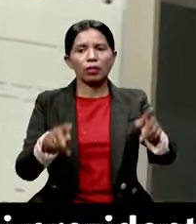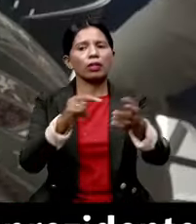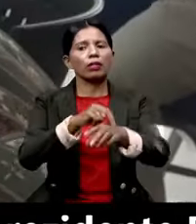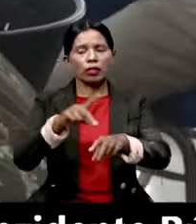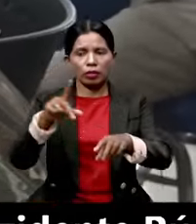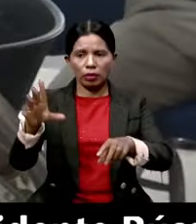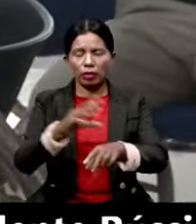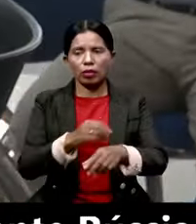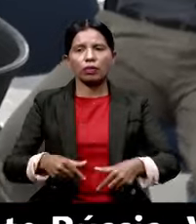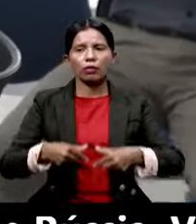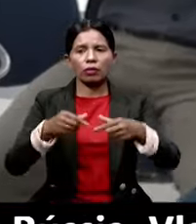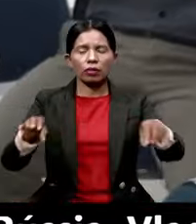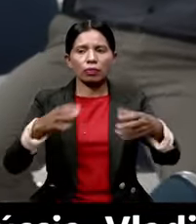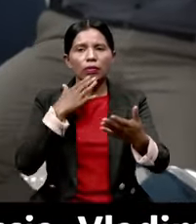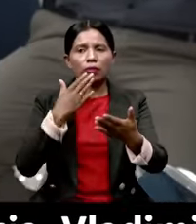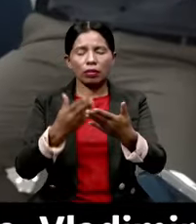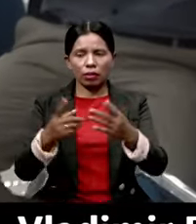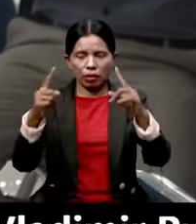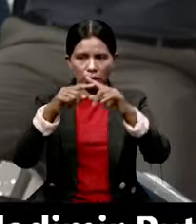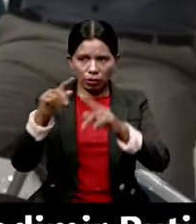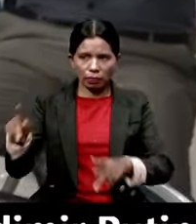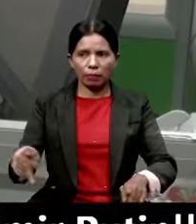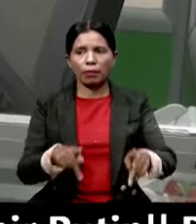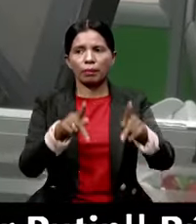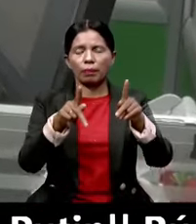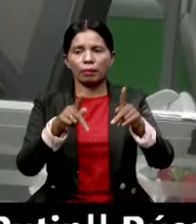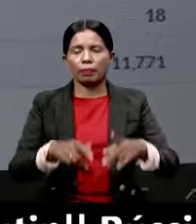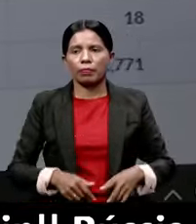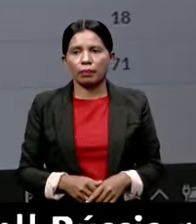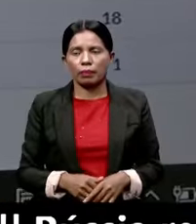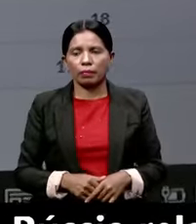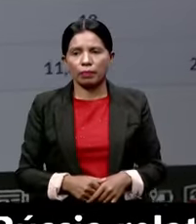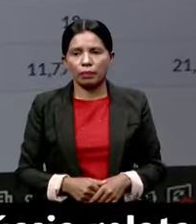onde presta serviço de acolhimento ao público. Agostinho da Costa, Marito da Costa, Ziemen.